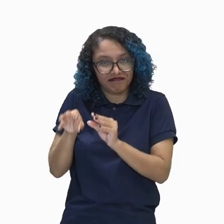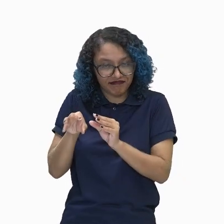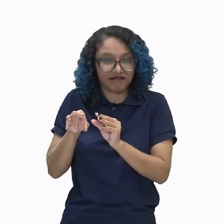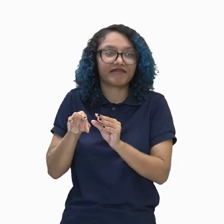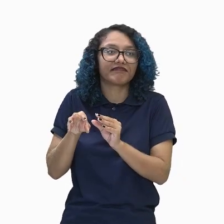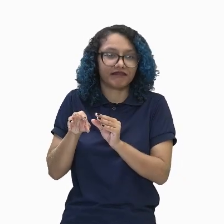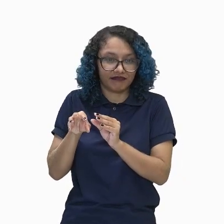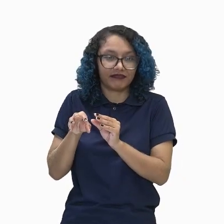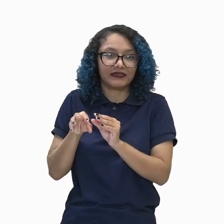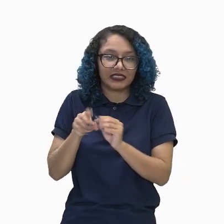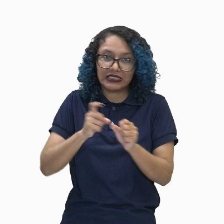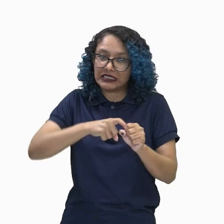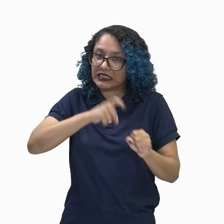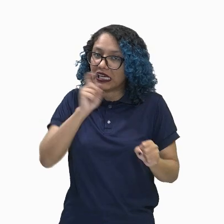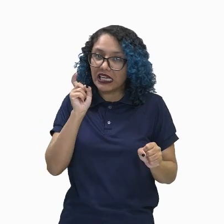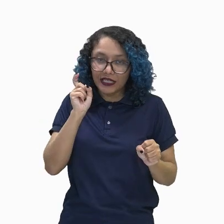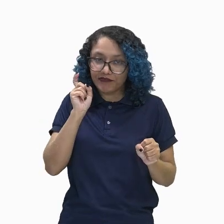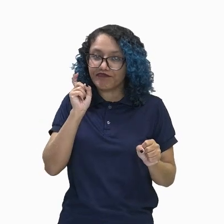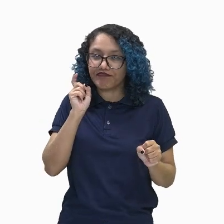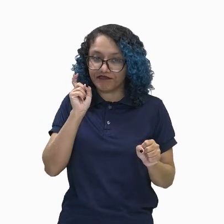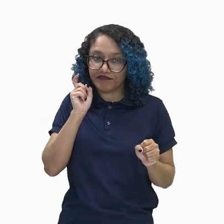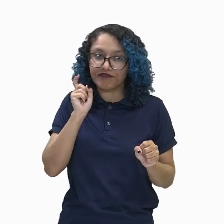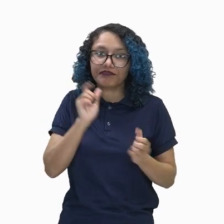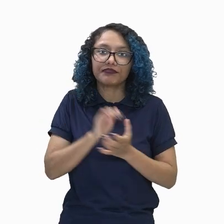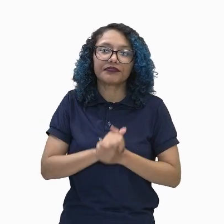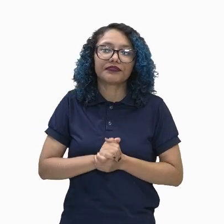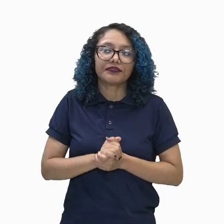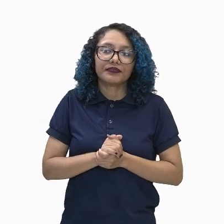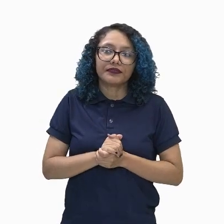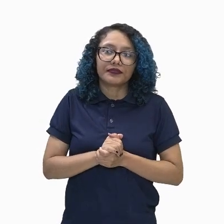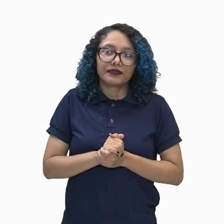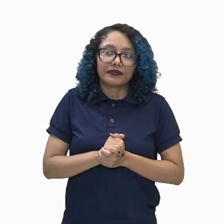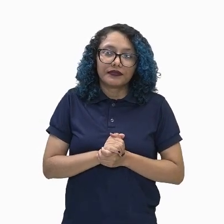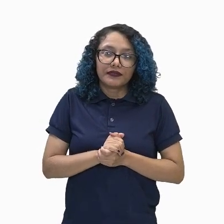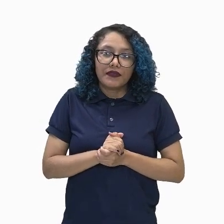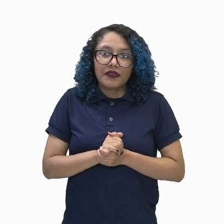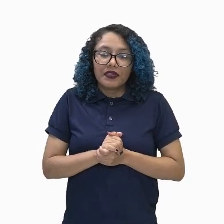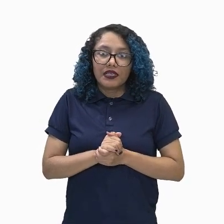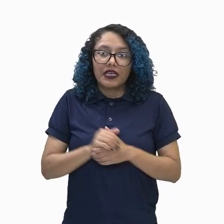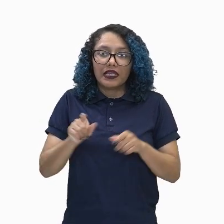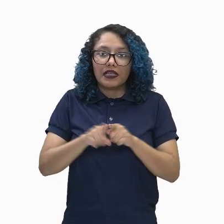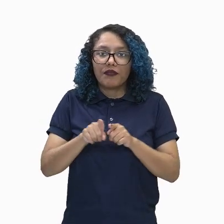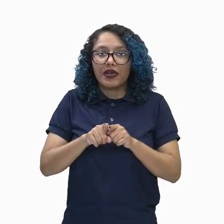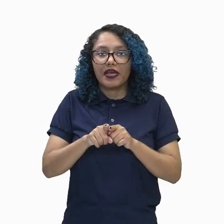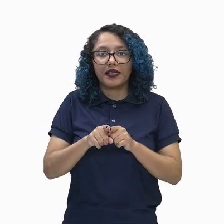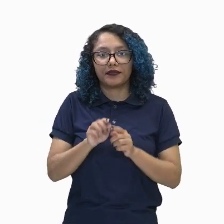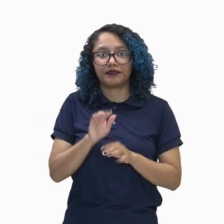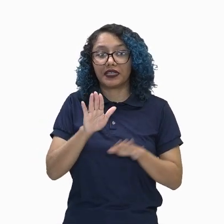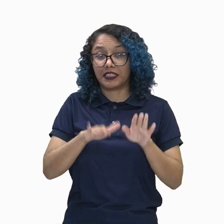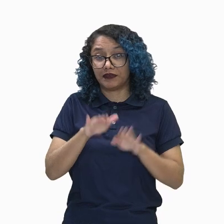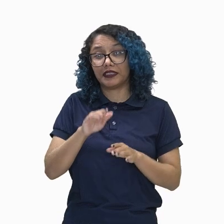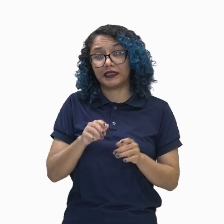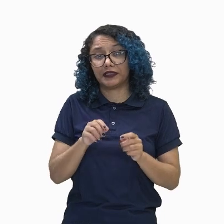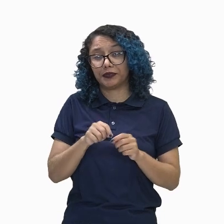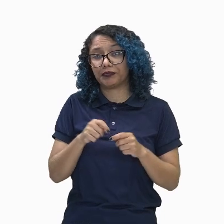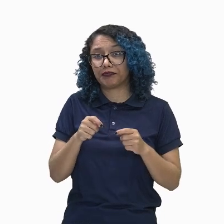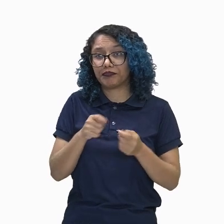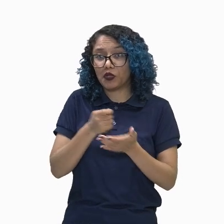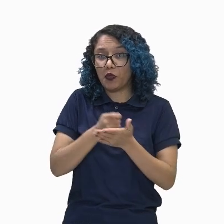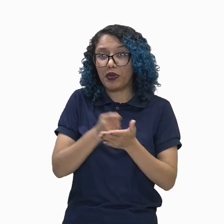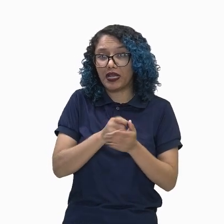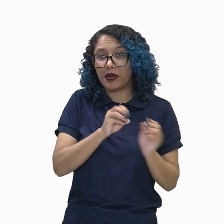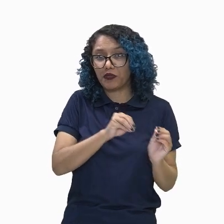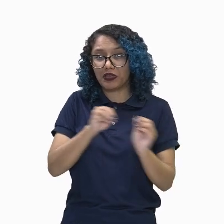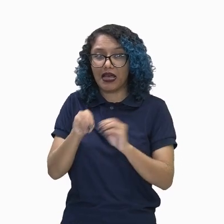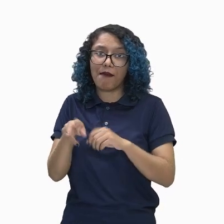ali da sua região. E às vezes, até mesmo ir para outro país. Um